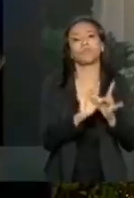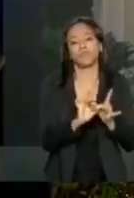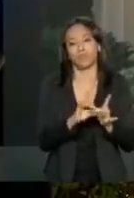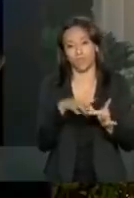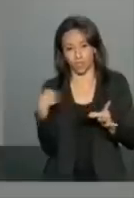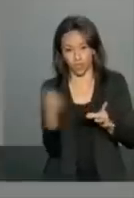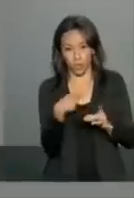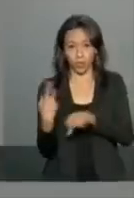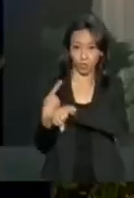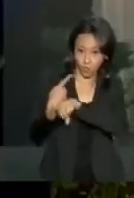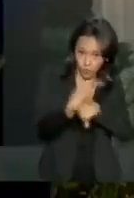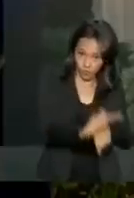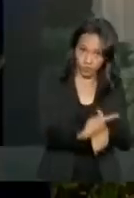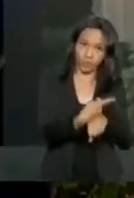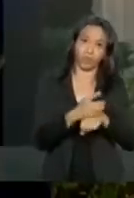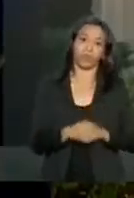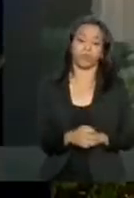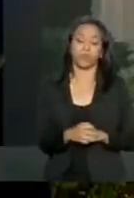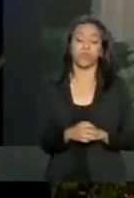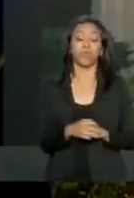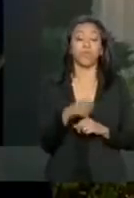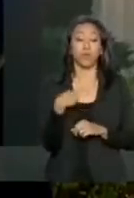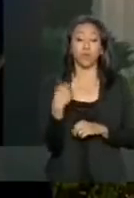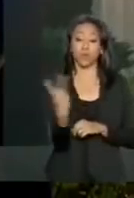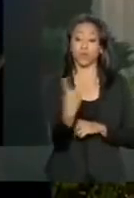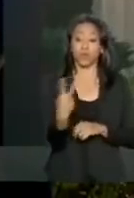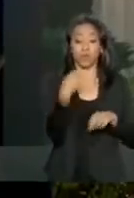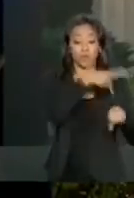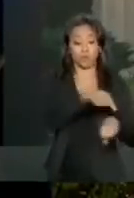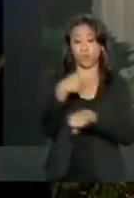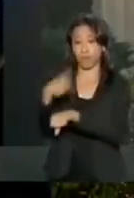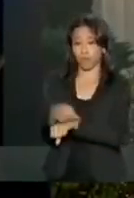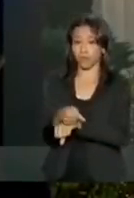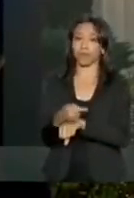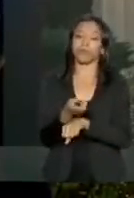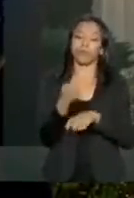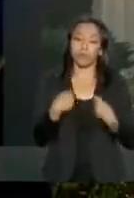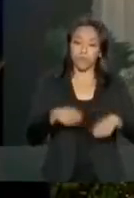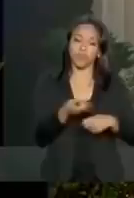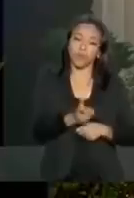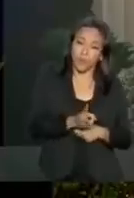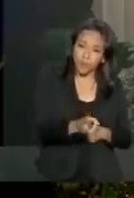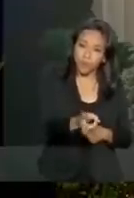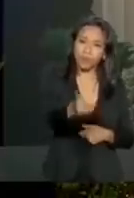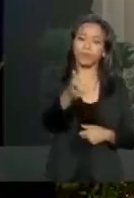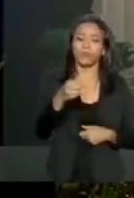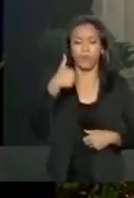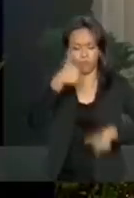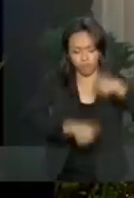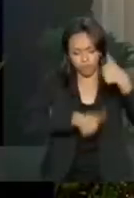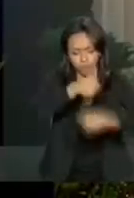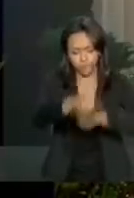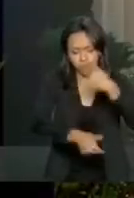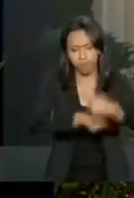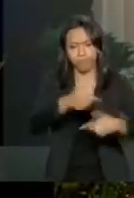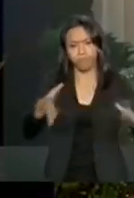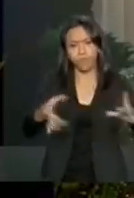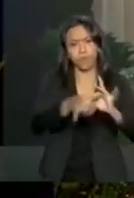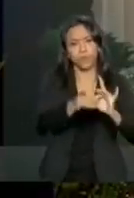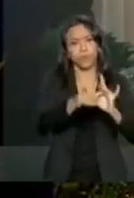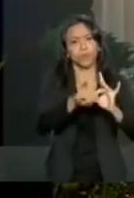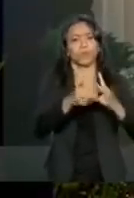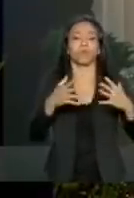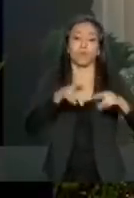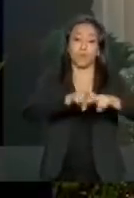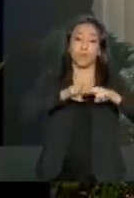O Estado de ambos os países tem que continuar a ser protagonista em nossas relações. Por